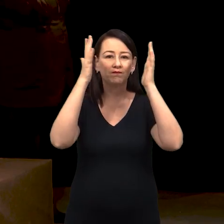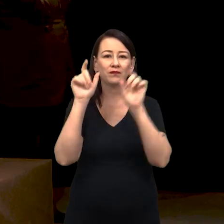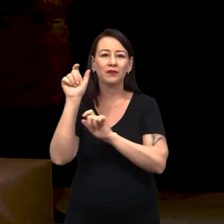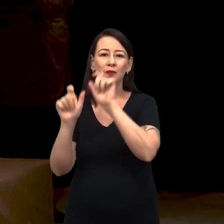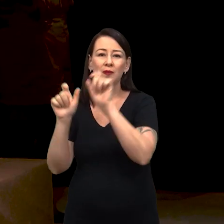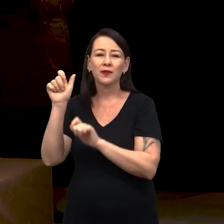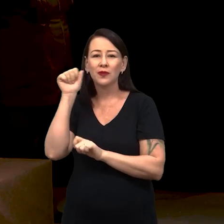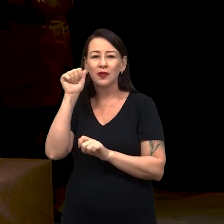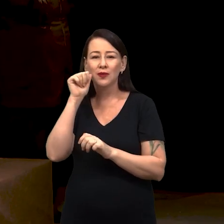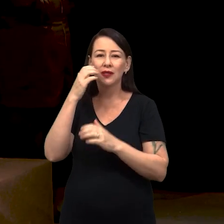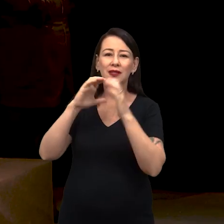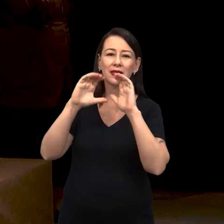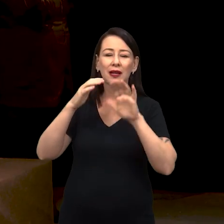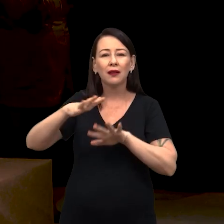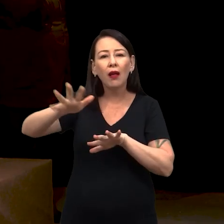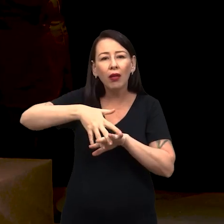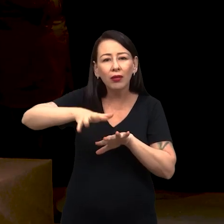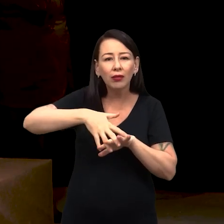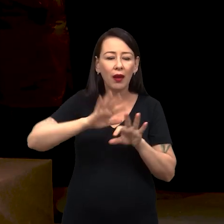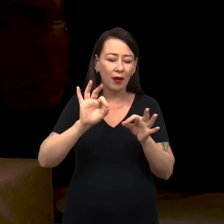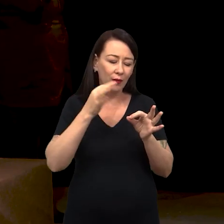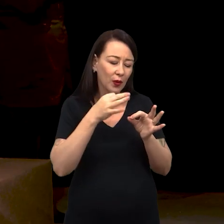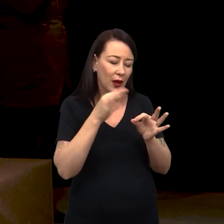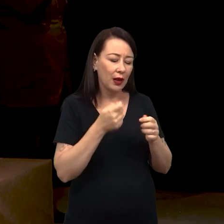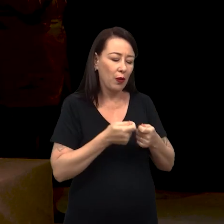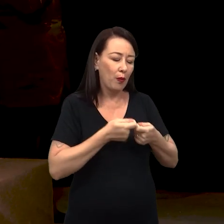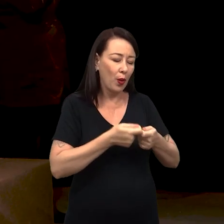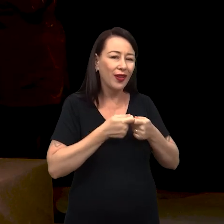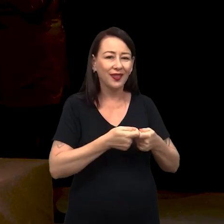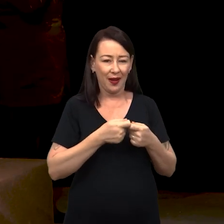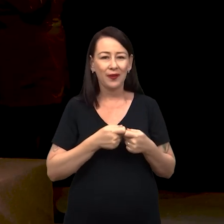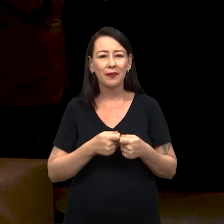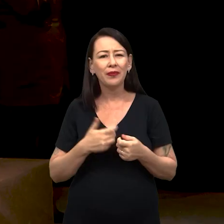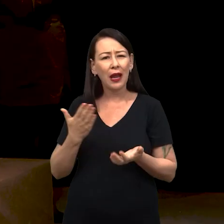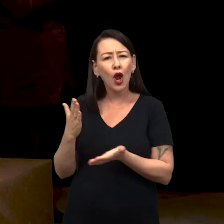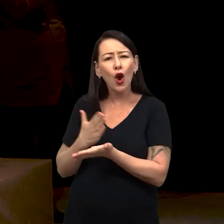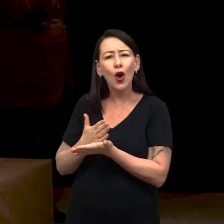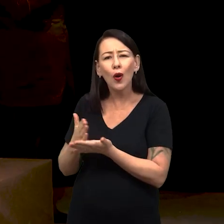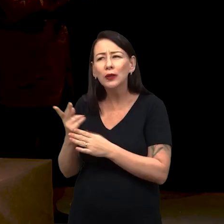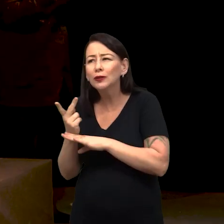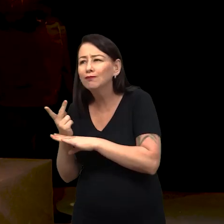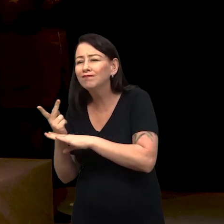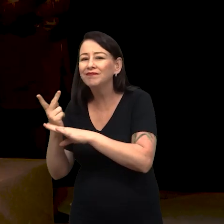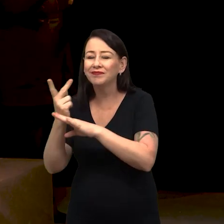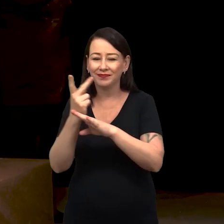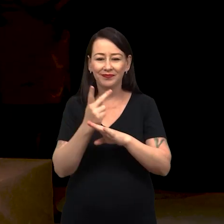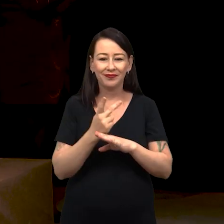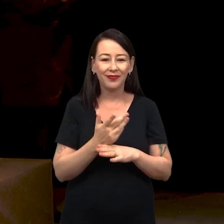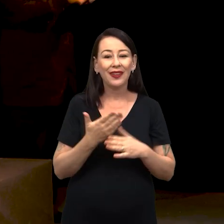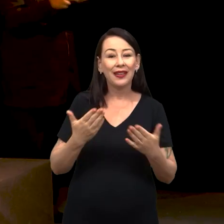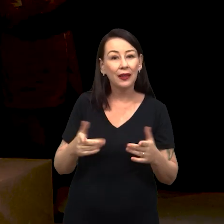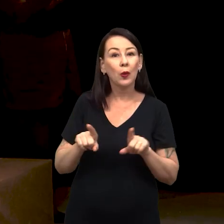as mulheres cantam enquanto tecem, fiam, rendam, bordam. Então, eu comecei também a perseguir esse